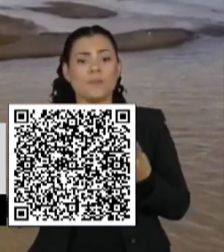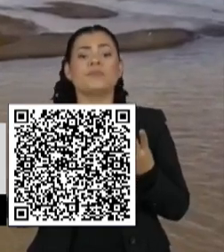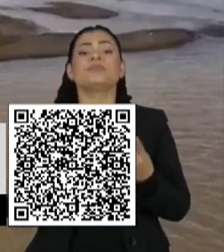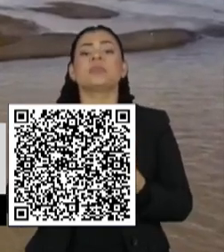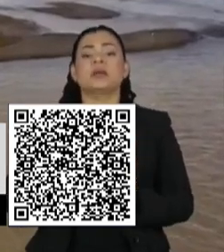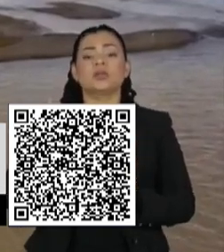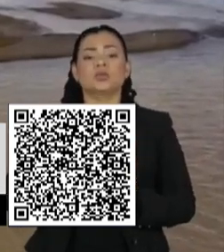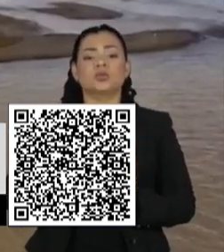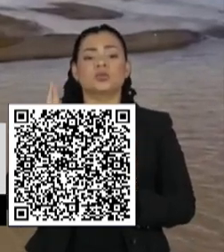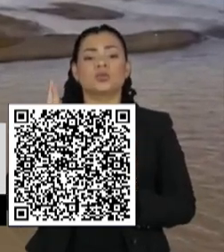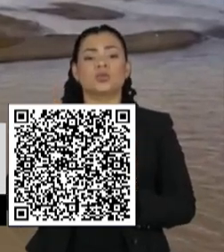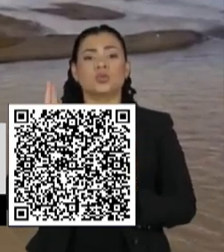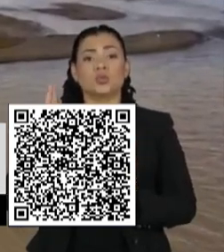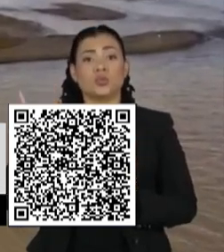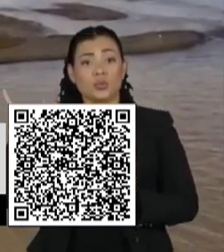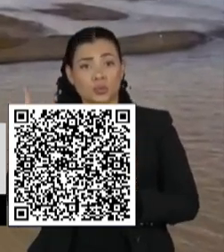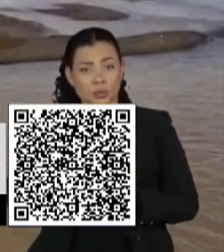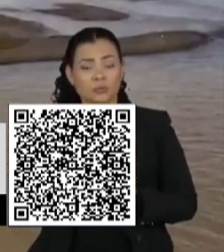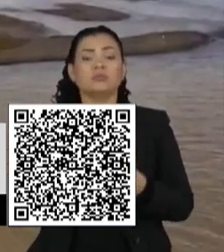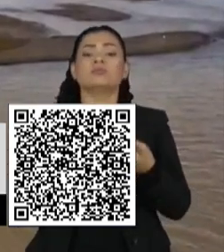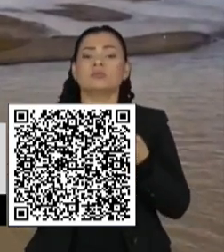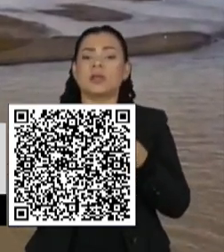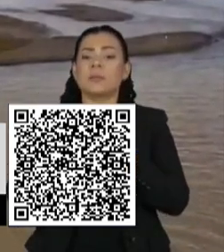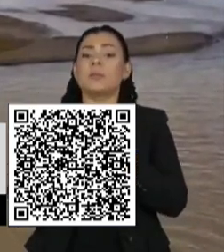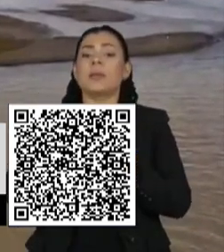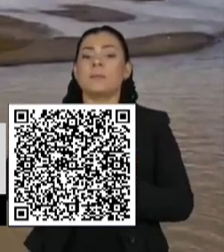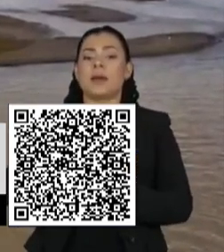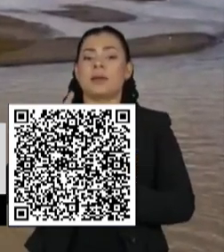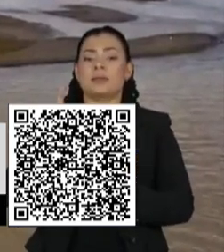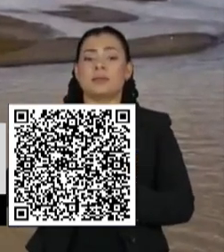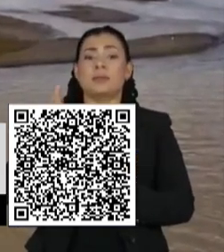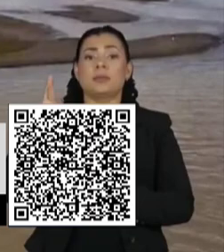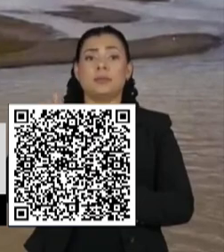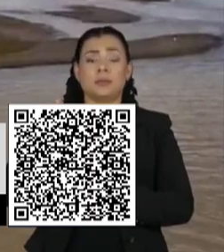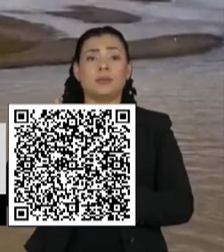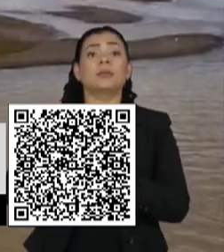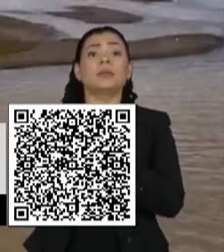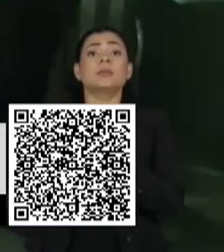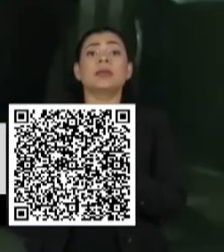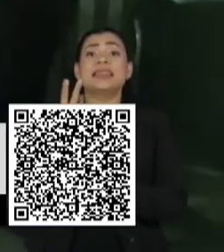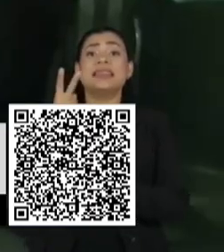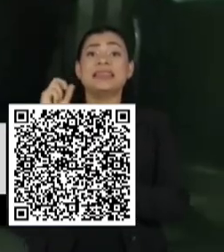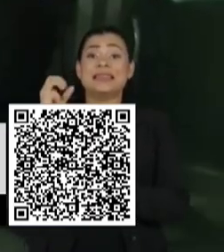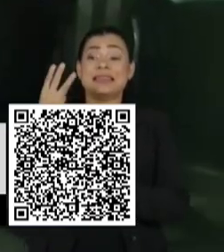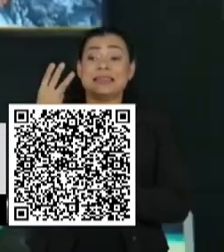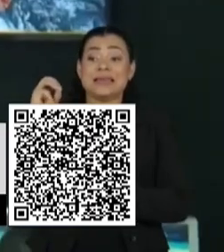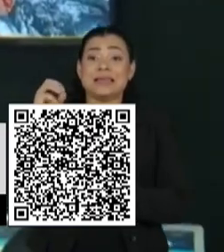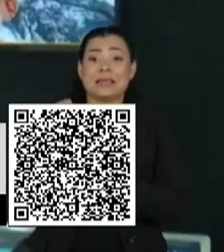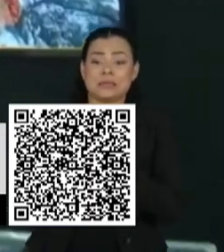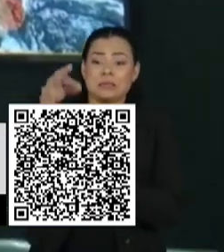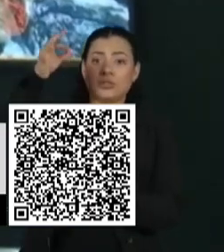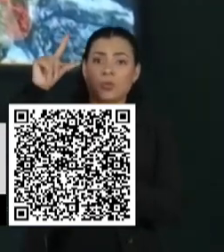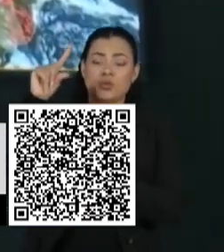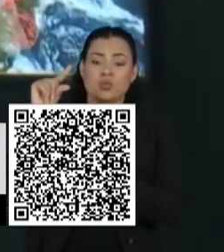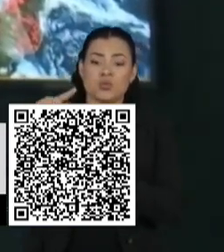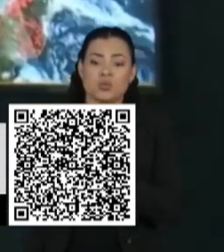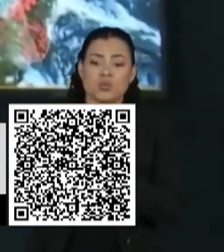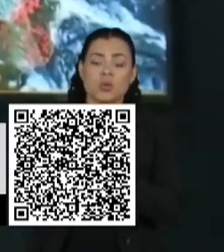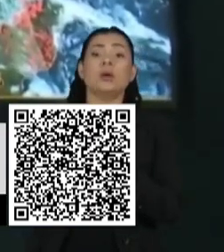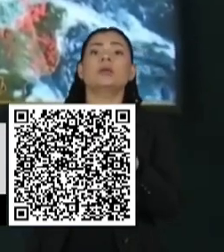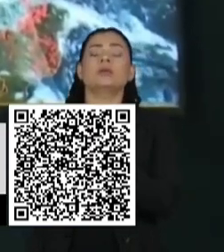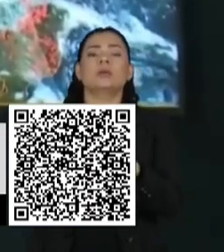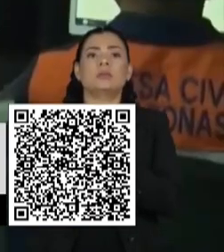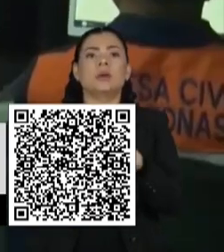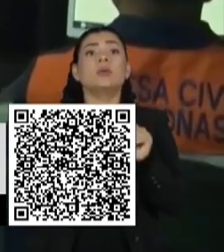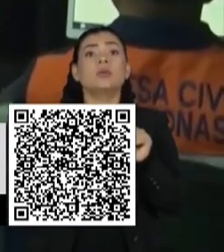15 dias, o Rio Negro tem baixado cerca de 30 centímetros por dia. De acordo com o Centro de Monitoramento